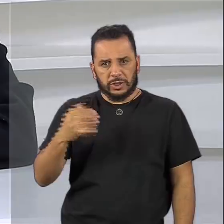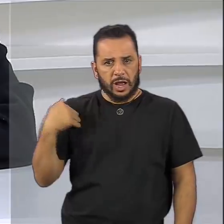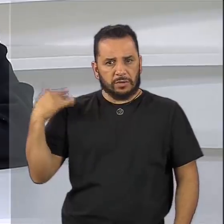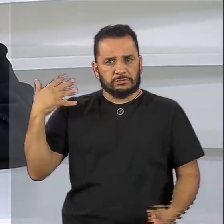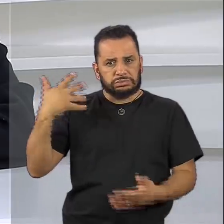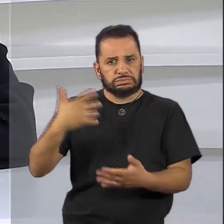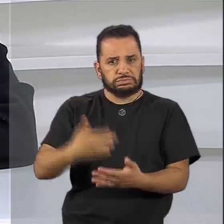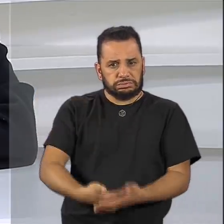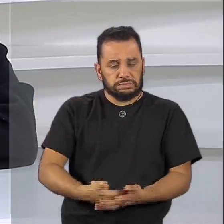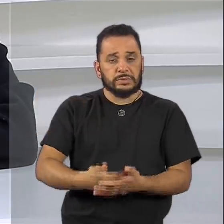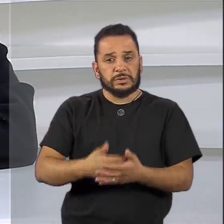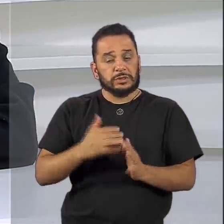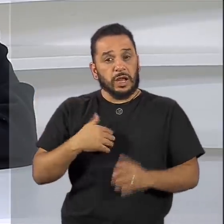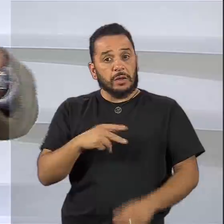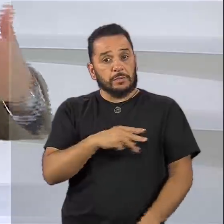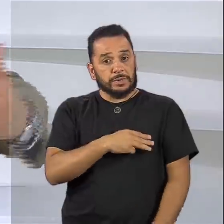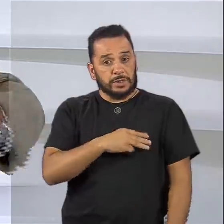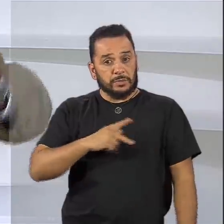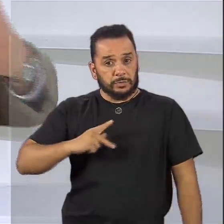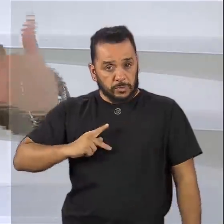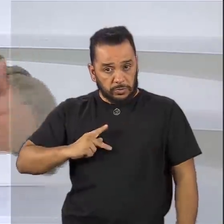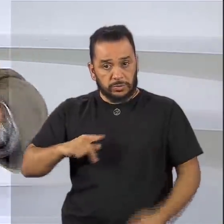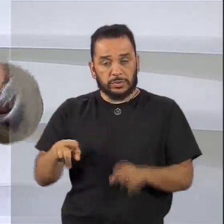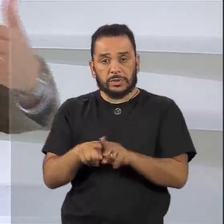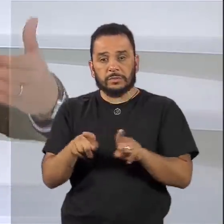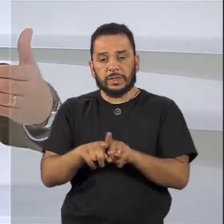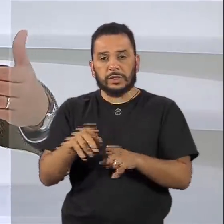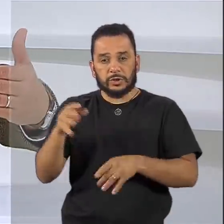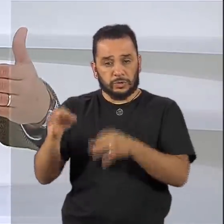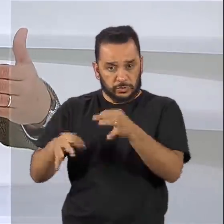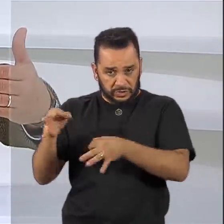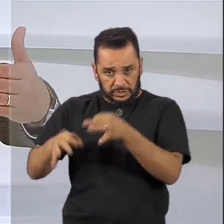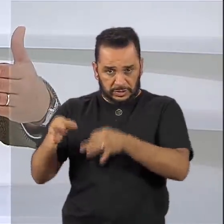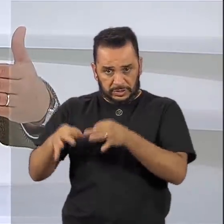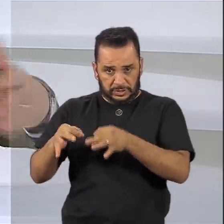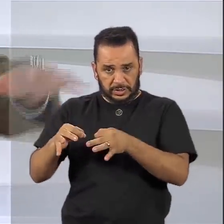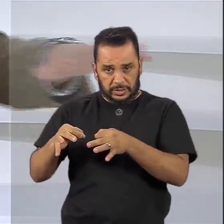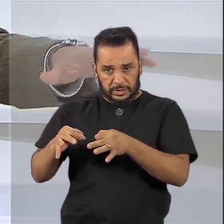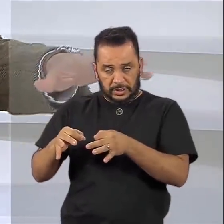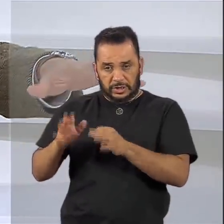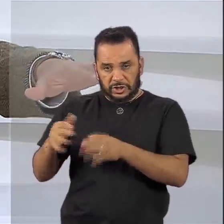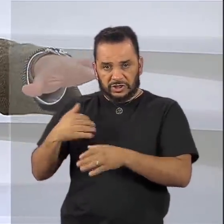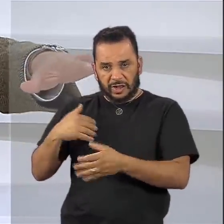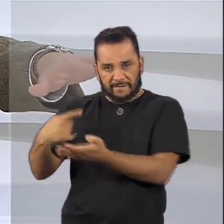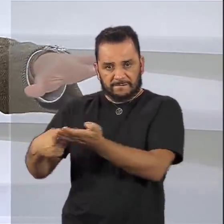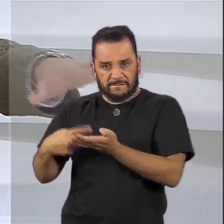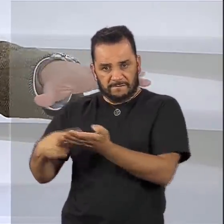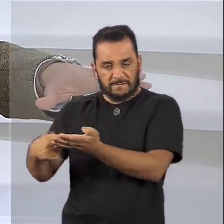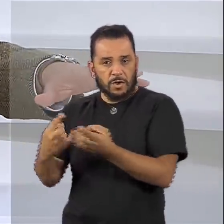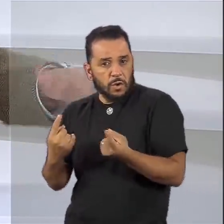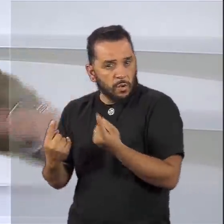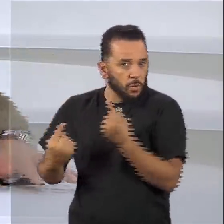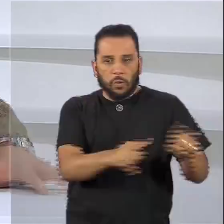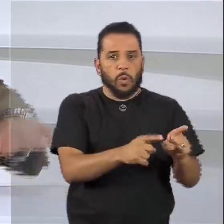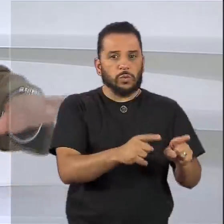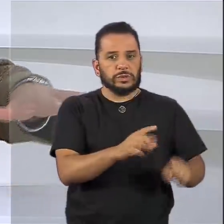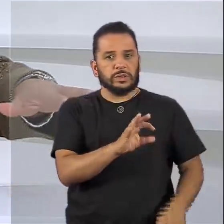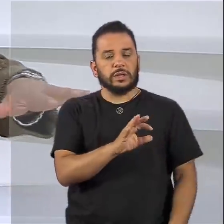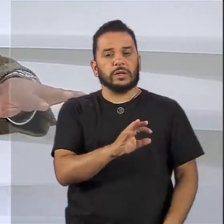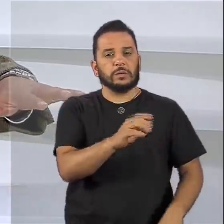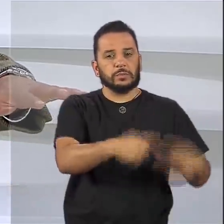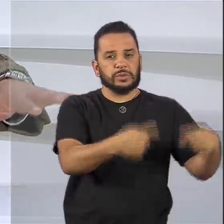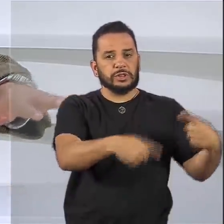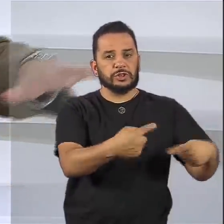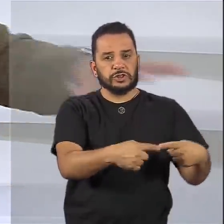Público e a Justiça, eles passaram a desafiar o sistema político. Eles falam: o sistema político está dando problemas,